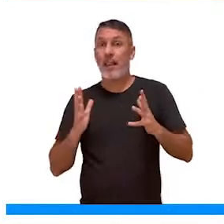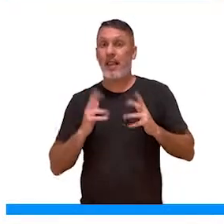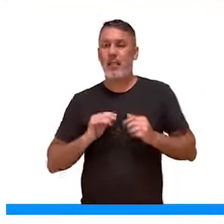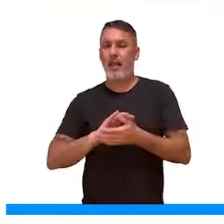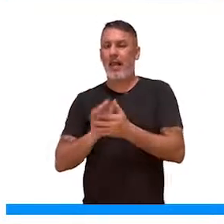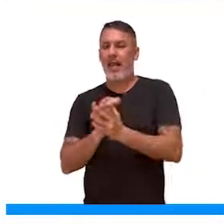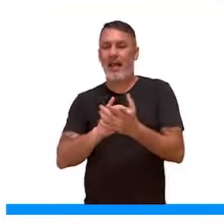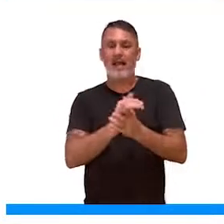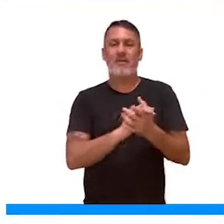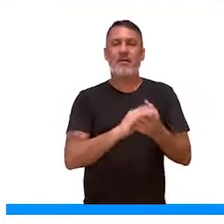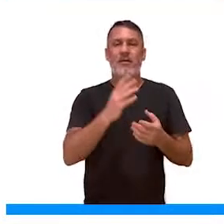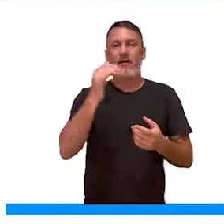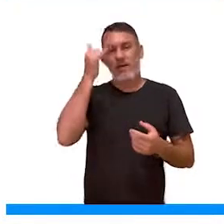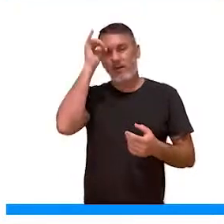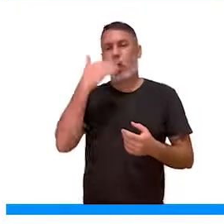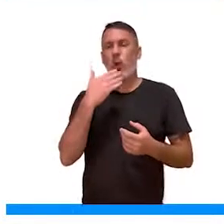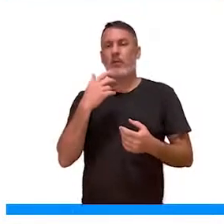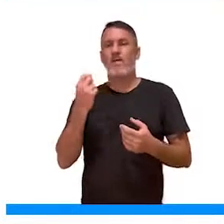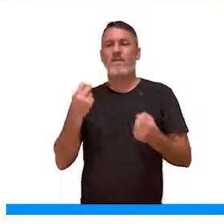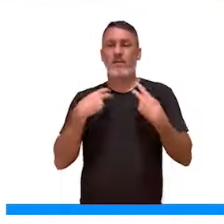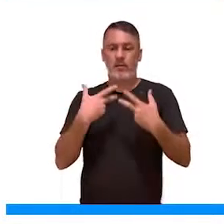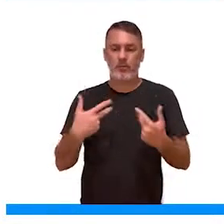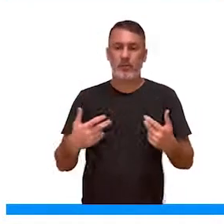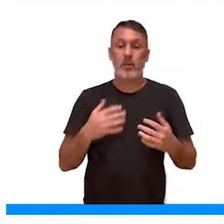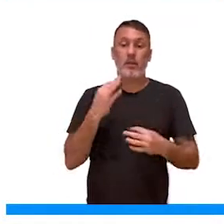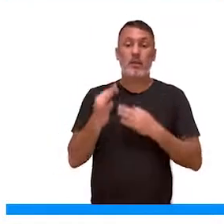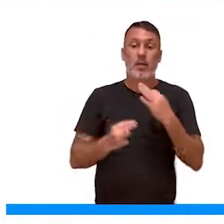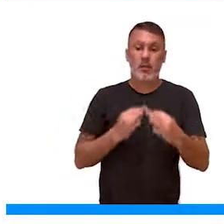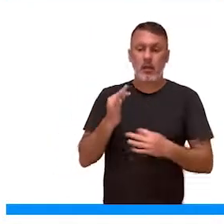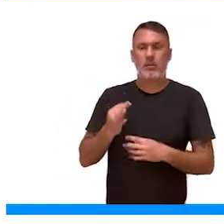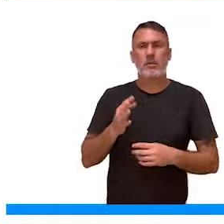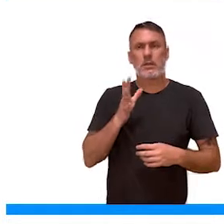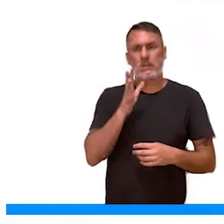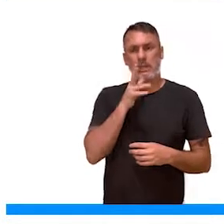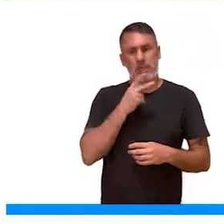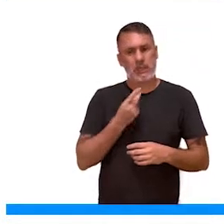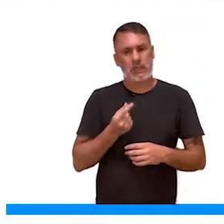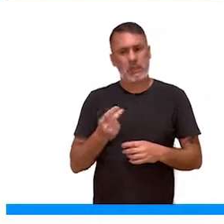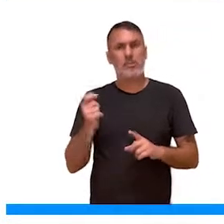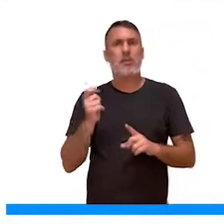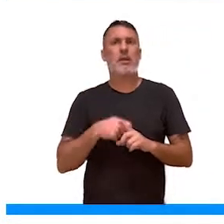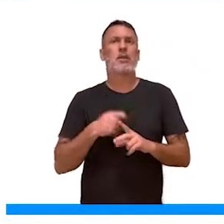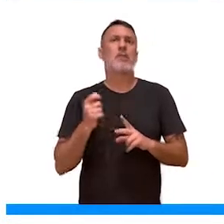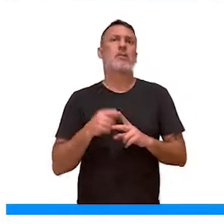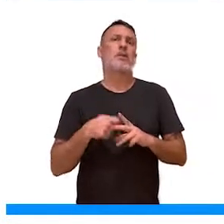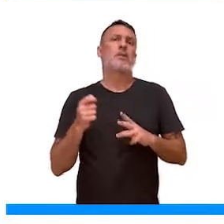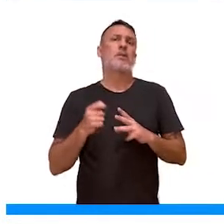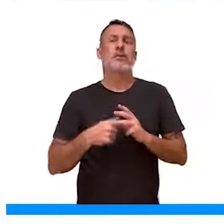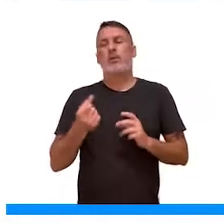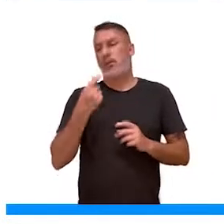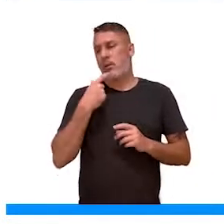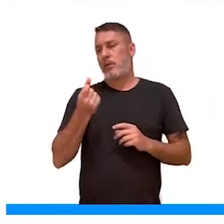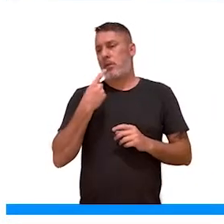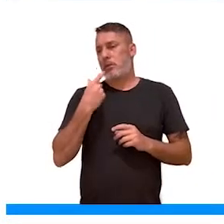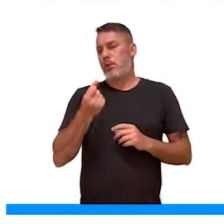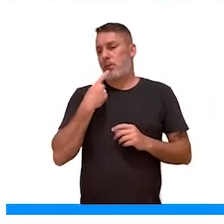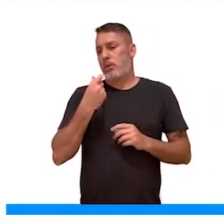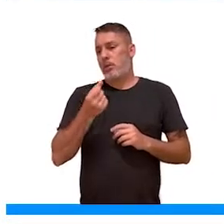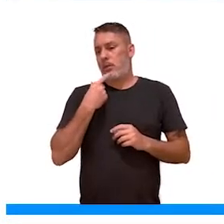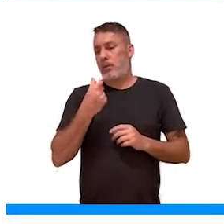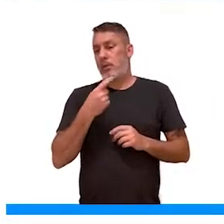alimentos para evitar a passagem dessa bactéria. Tratamento é feito um tratamento longo, tá? Demora meses, com o uso